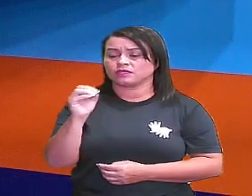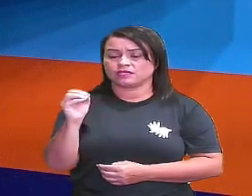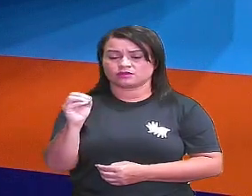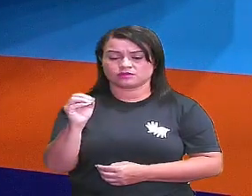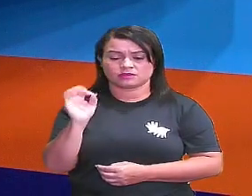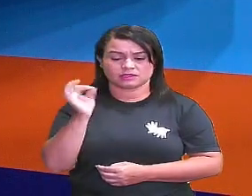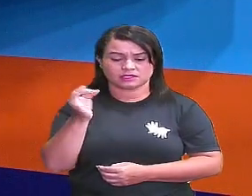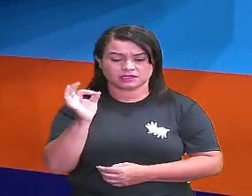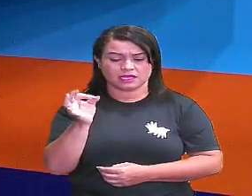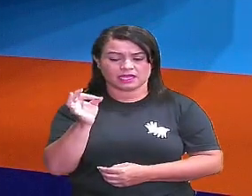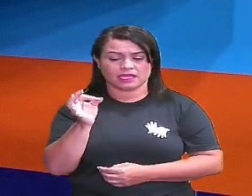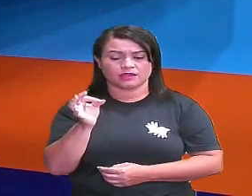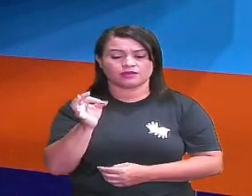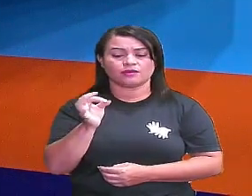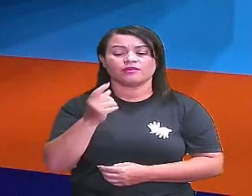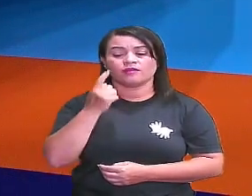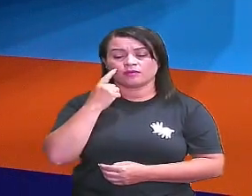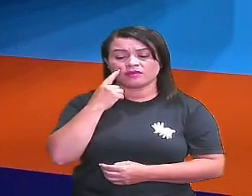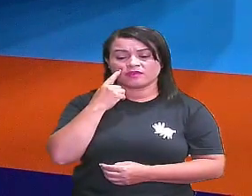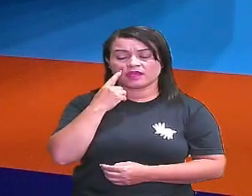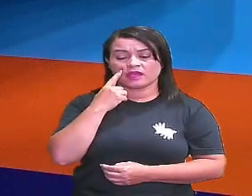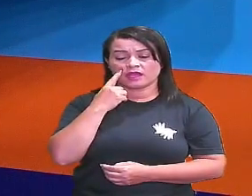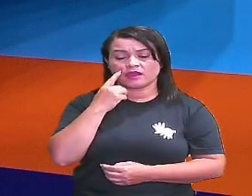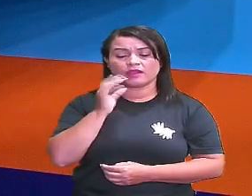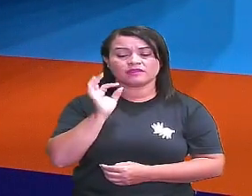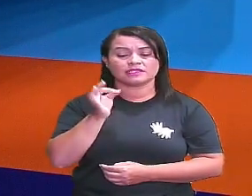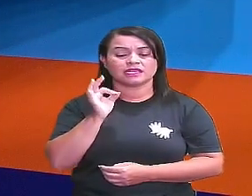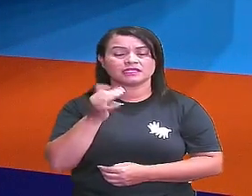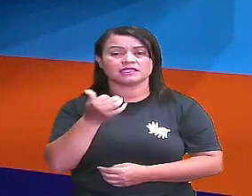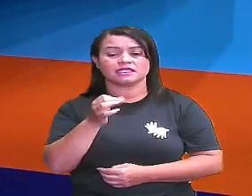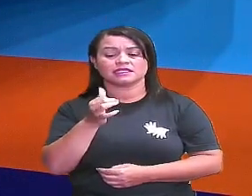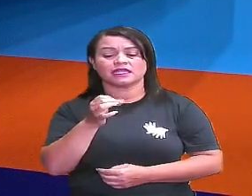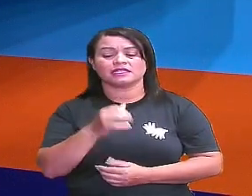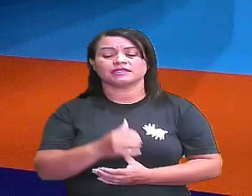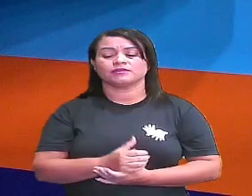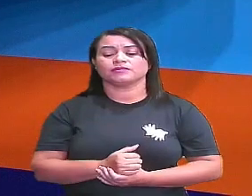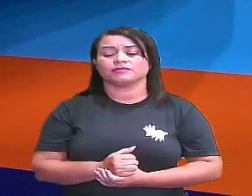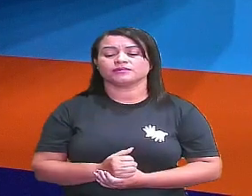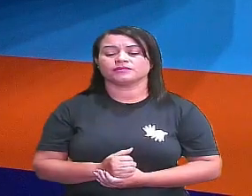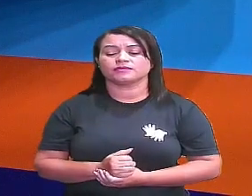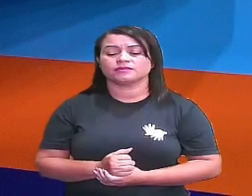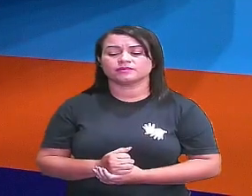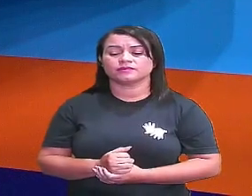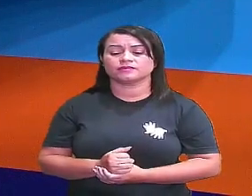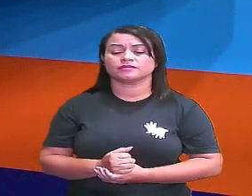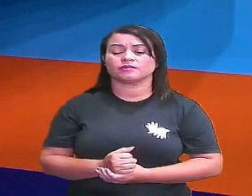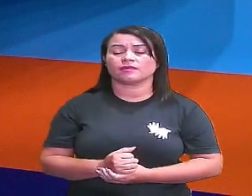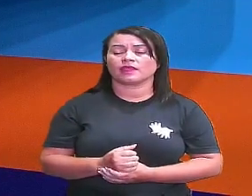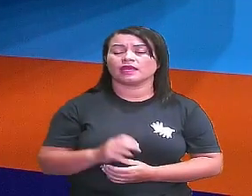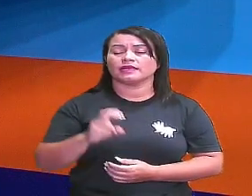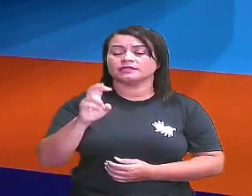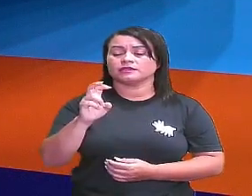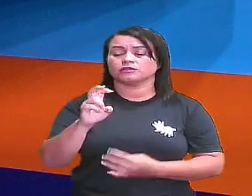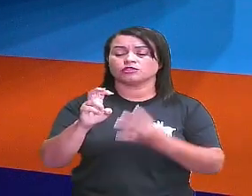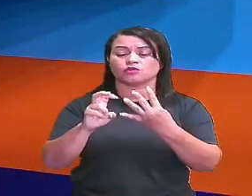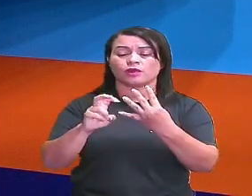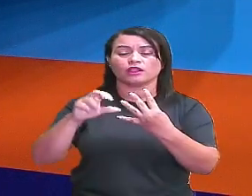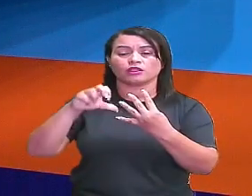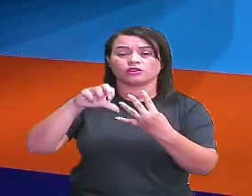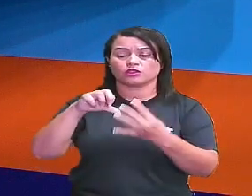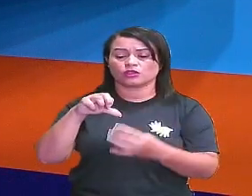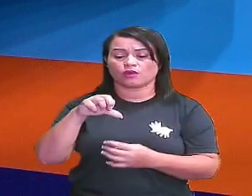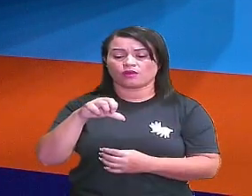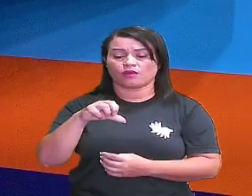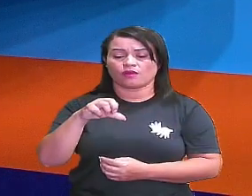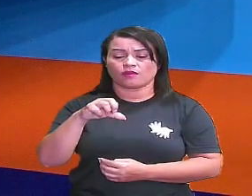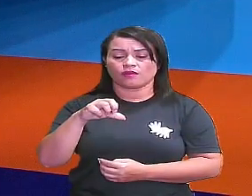Confere? Ok? Segura. Vamos ver se o restante aqui dá 16. 5 mais 4, 9. Tira 1 aqui,